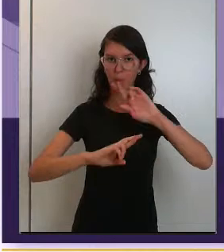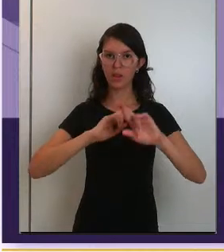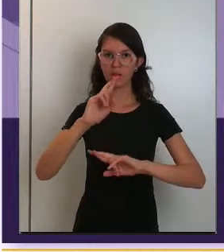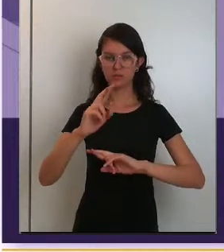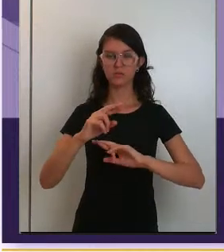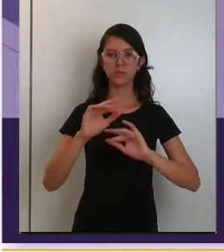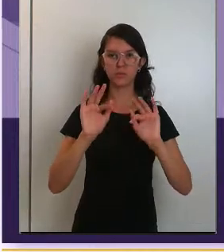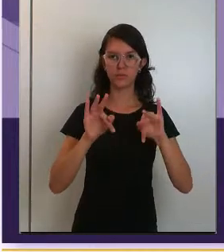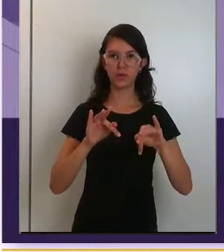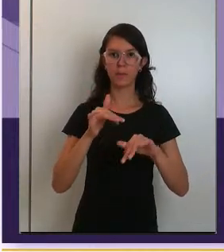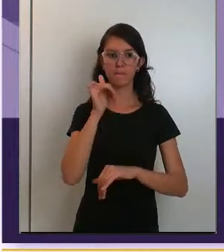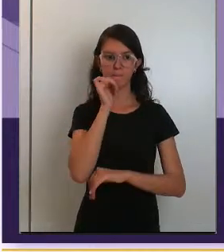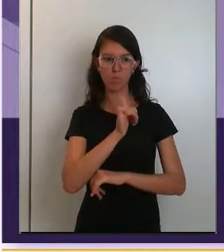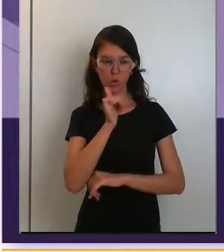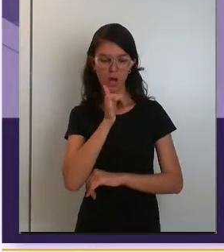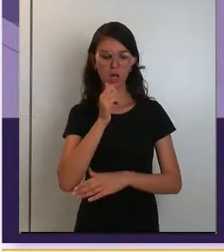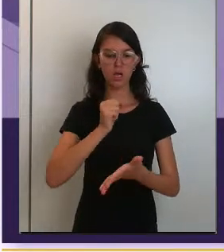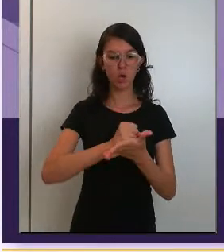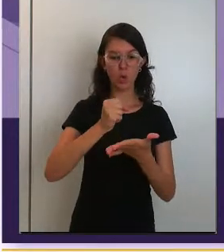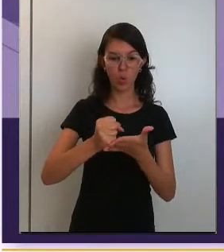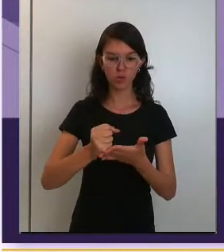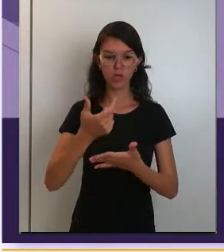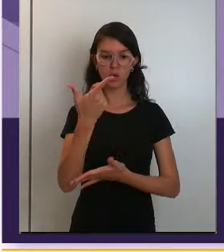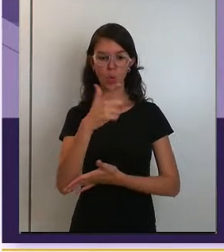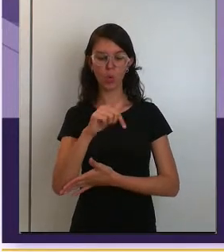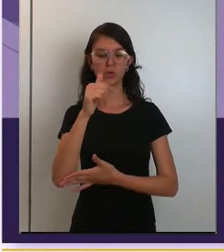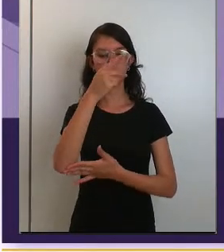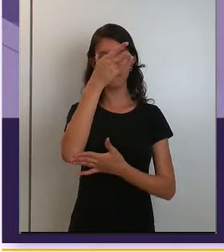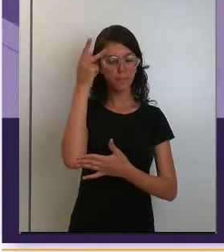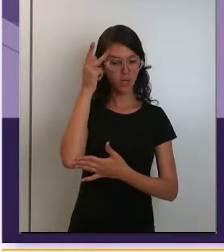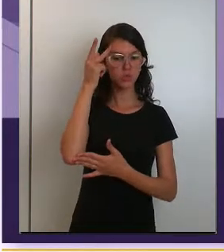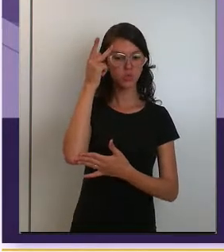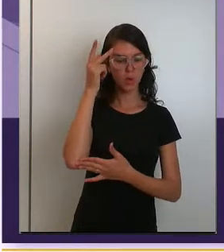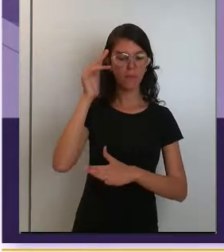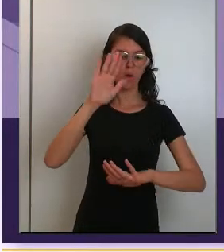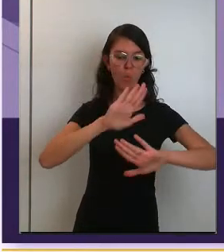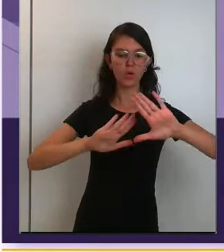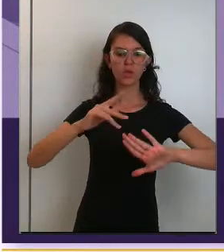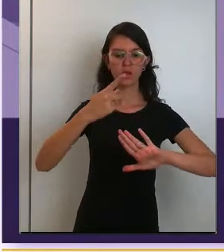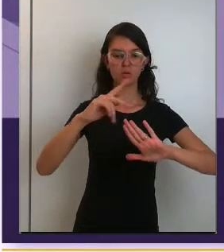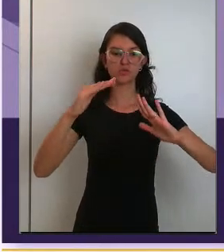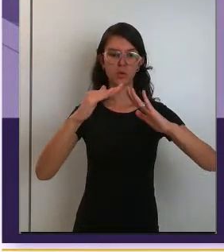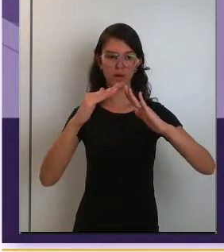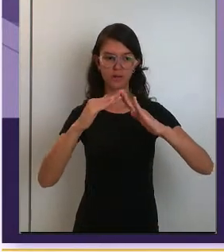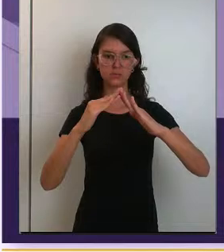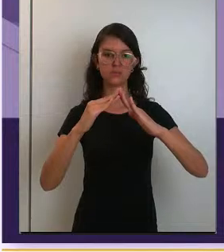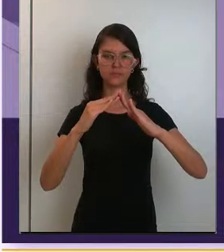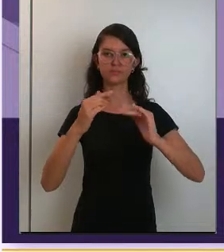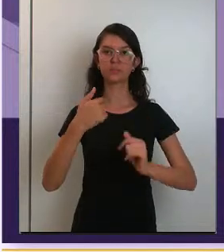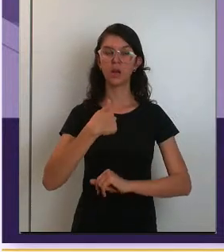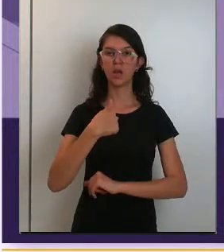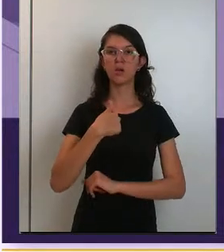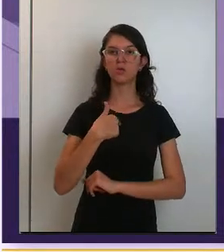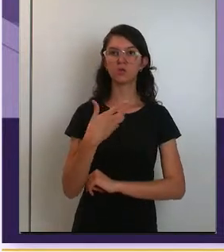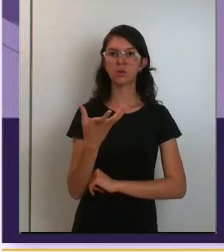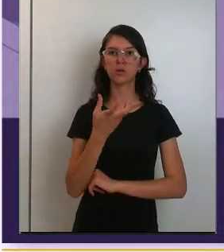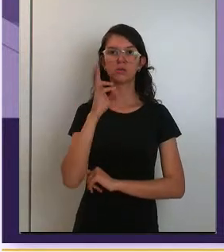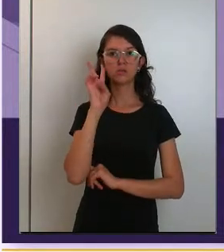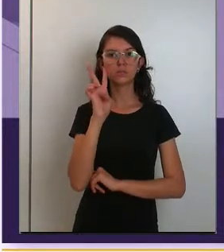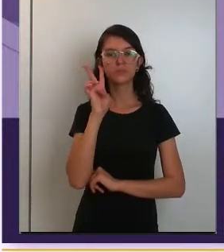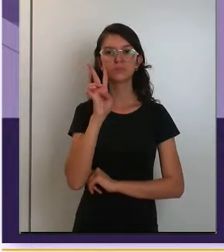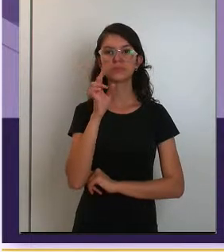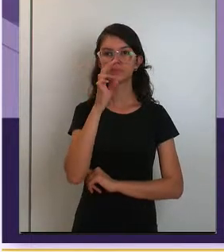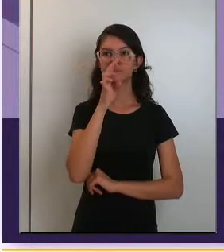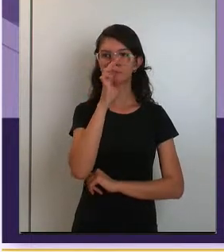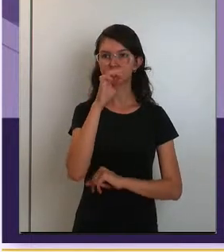ponto, né, das mulheres que contratam outras pessoas para os seus serviços domésticos, é algo que eu queria pontuar assim, bem en passant,